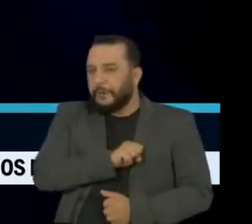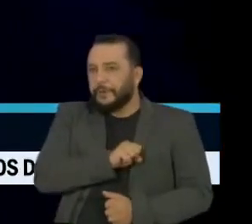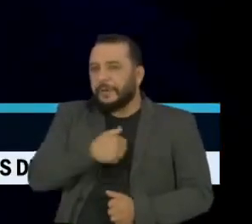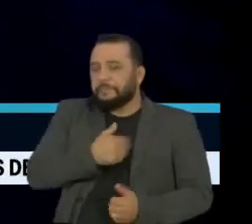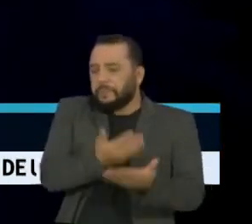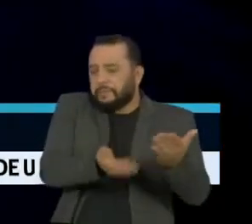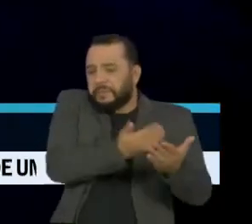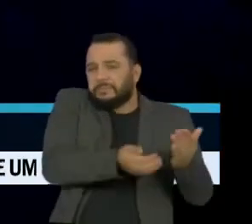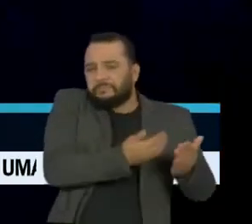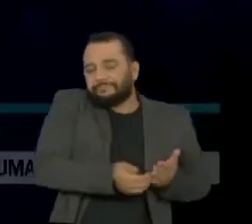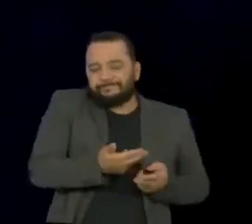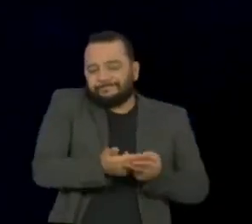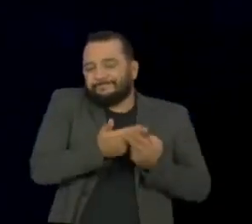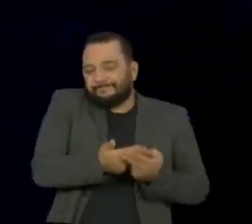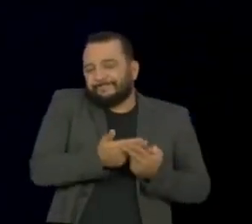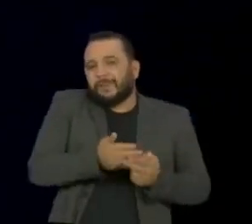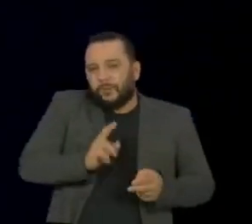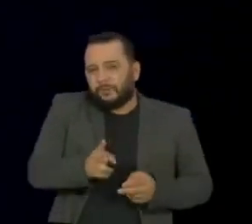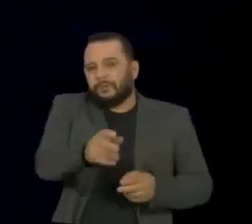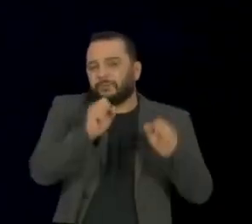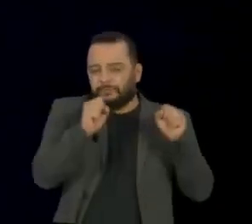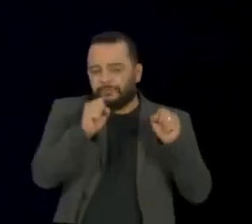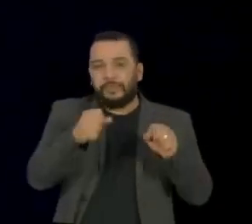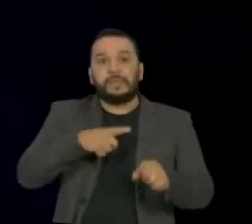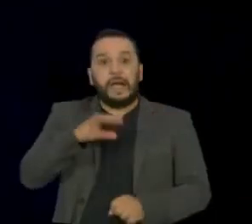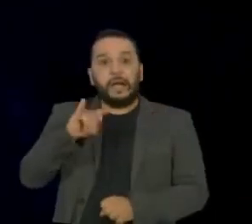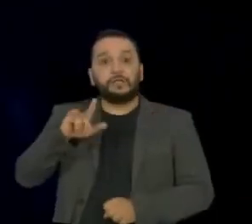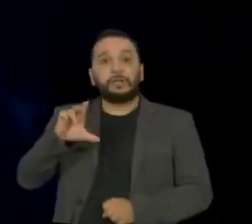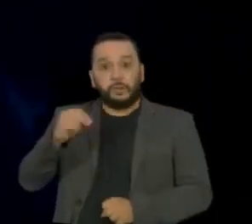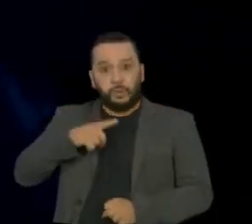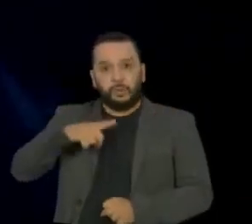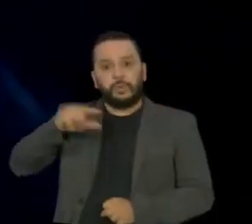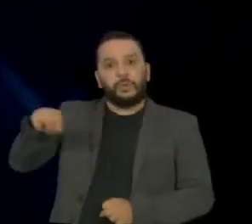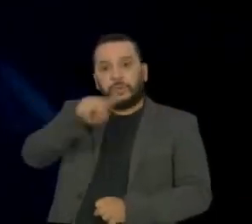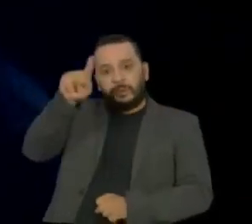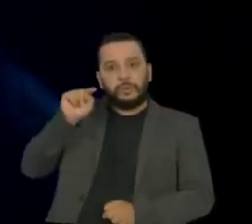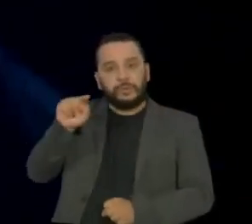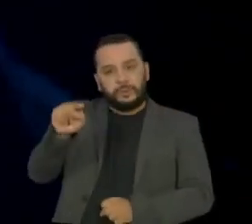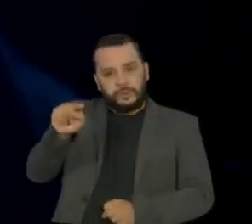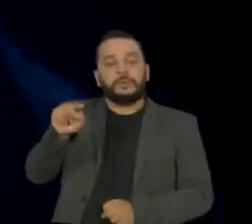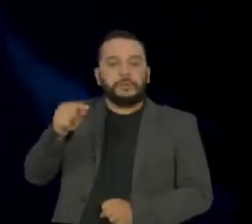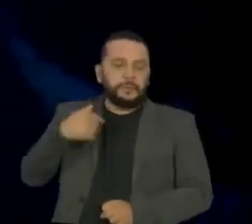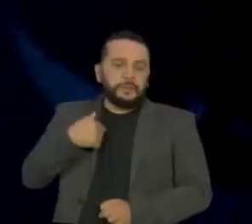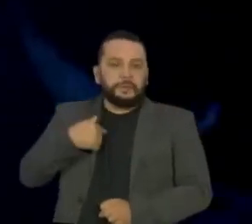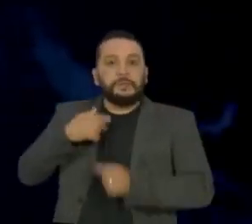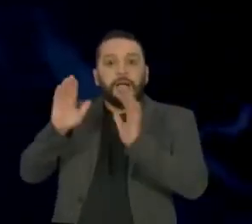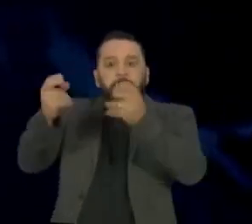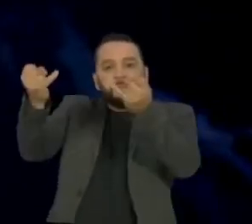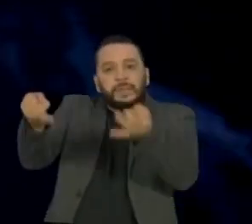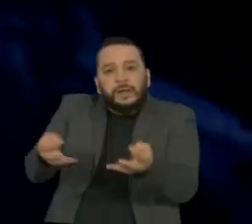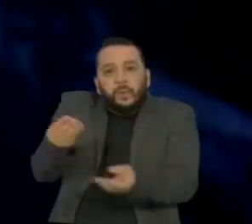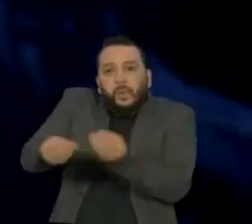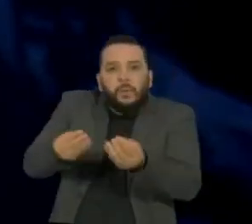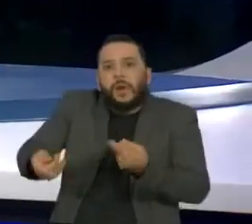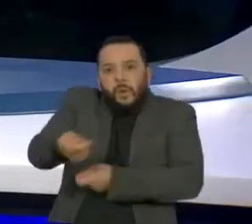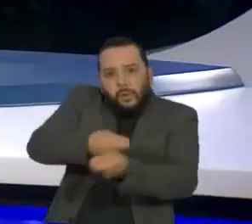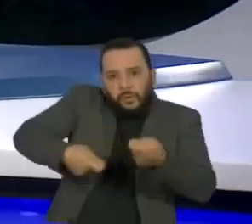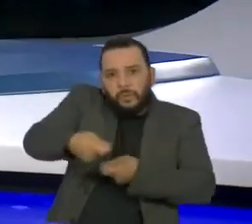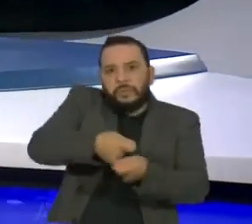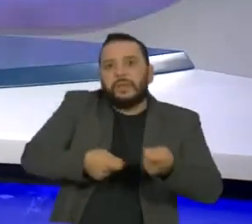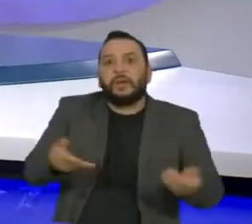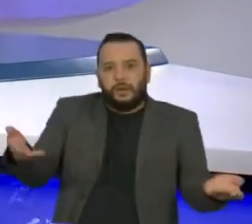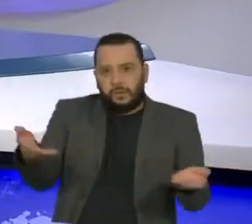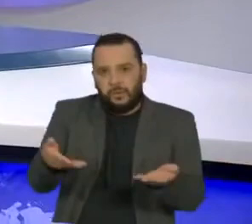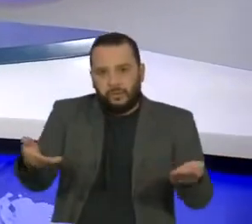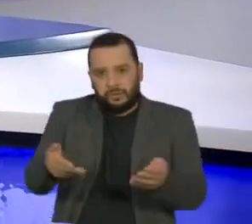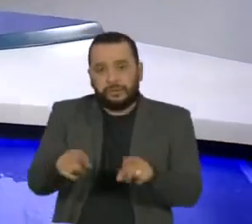E veja daqui a pouco, Cândido Bracher, do Itaú Unibanco, avalia o cenário econômico atual e fala sobre a crise que o país enfrenta.